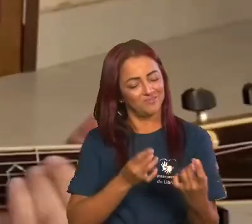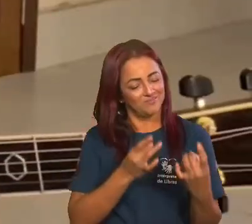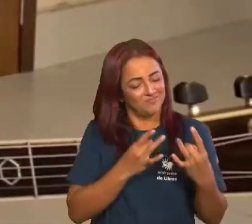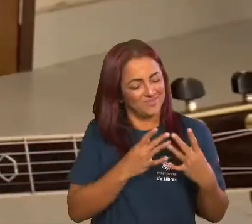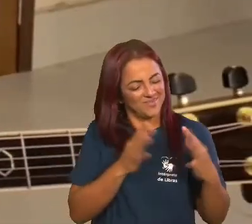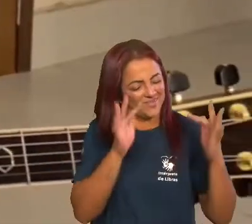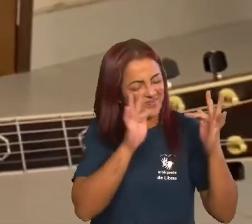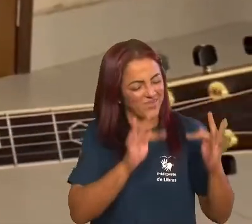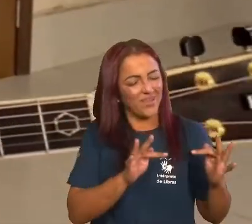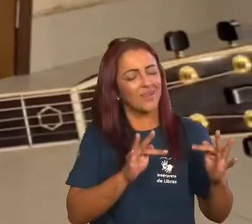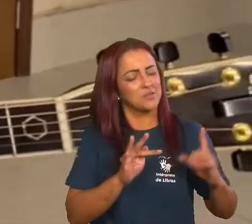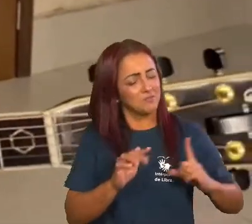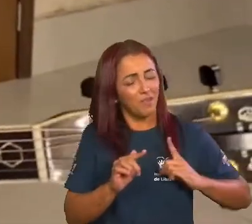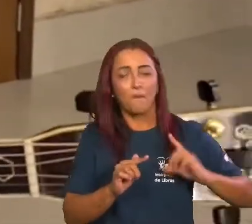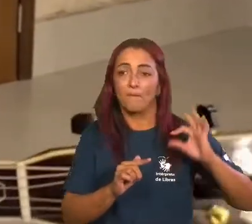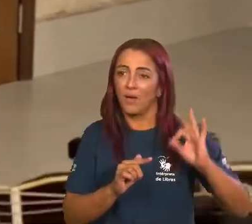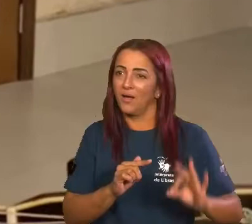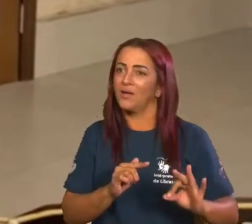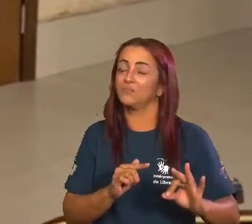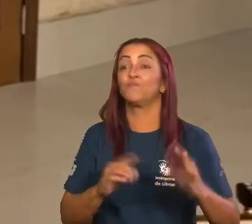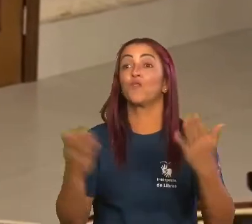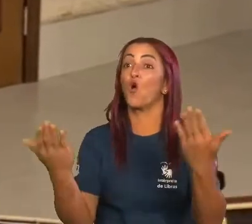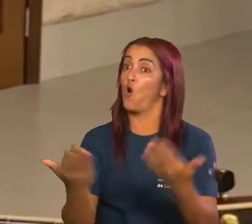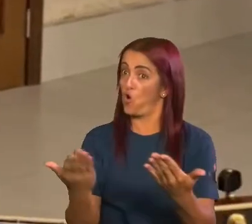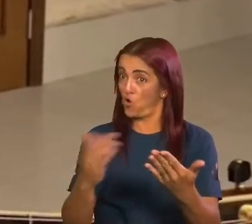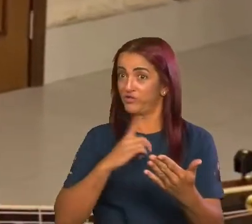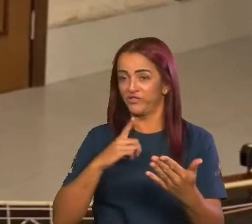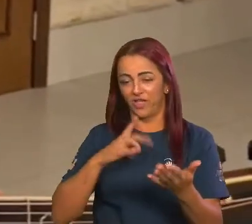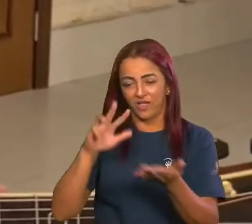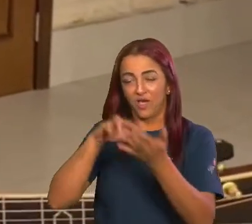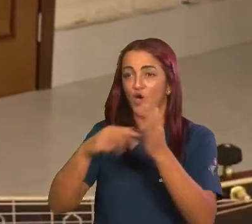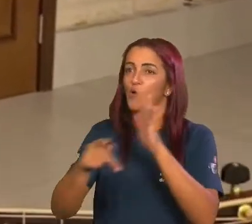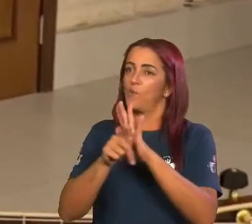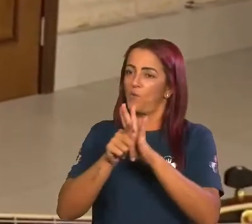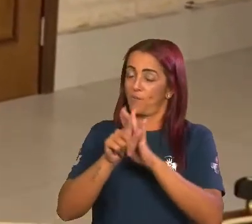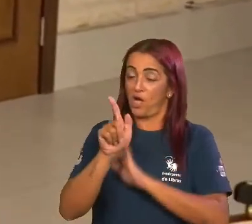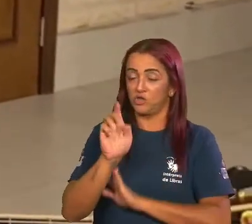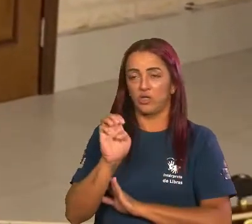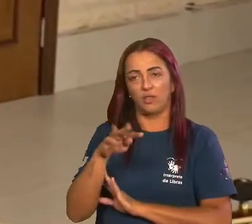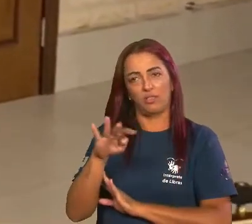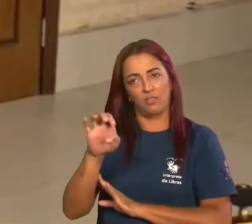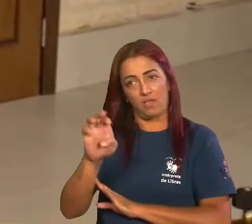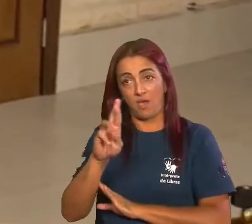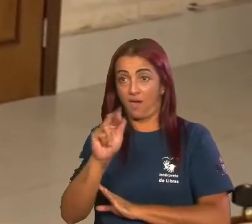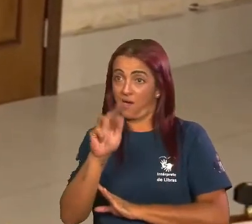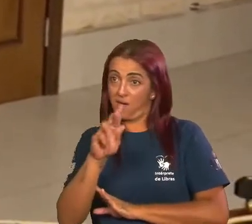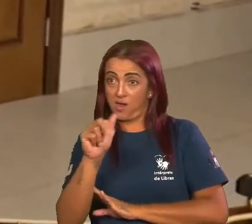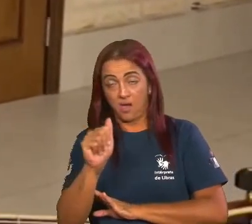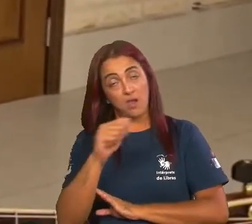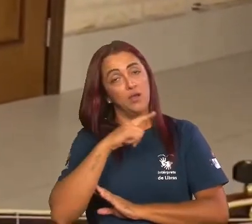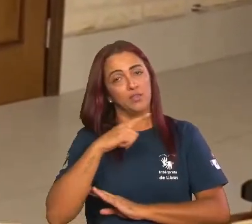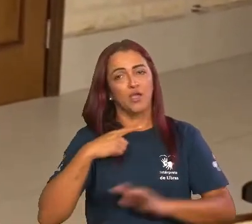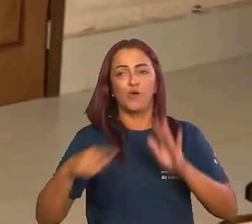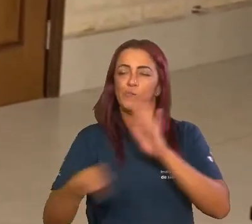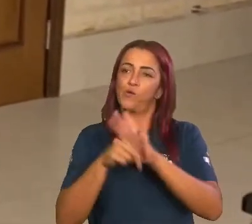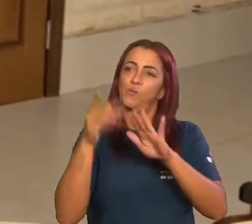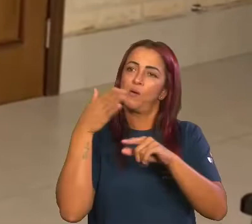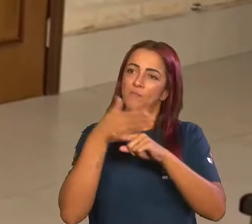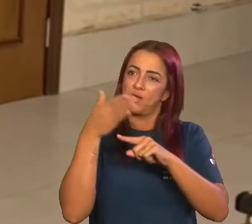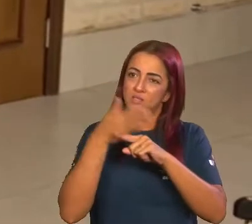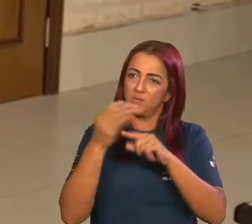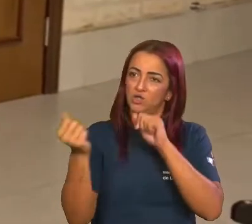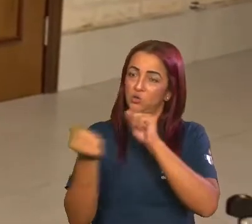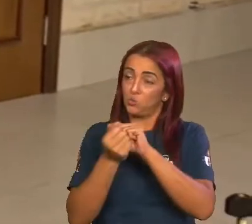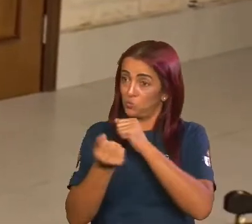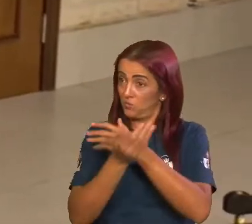que estou. Poxa, que prazer poder estar aqui no Gente Rara. Eu que tive a honra de poder participar dessa história junto